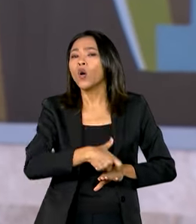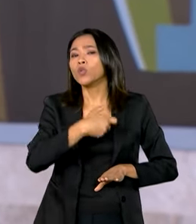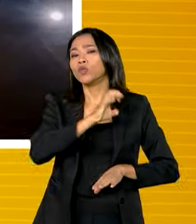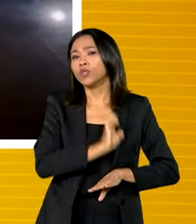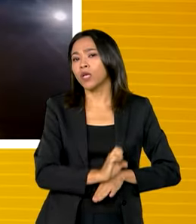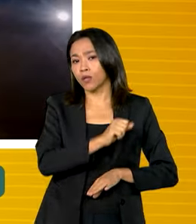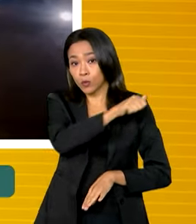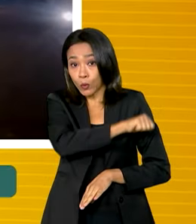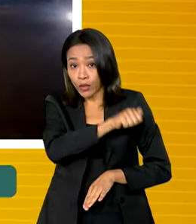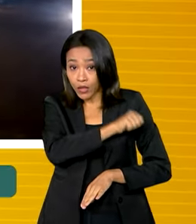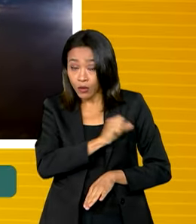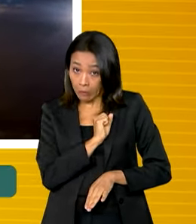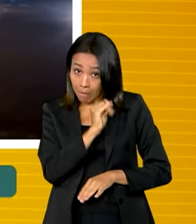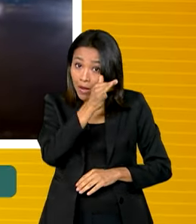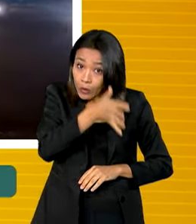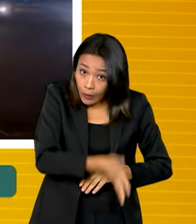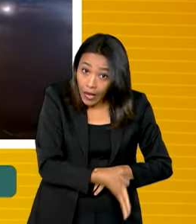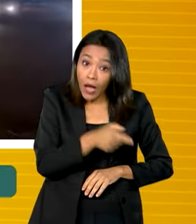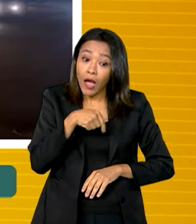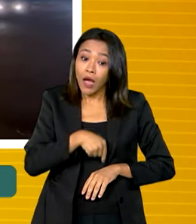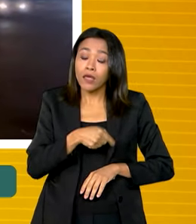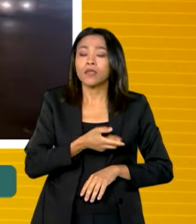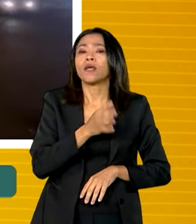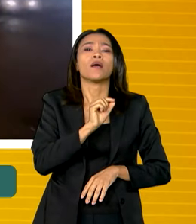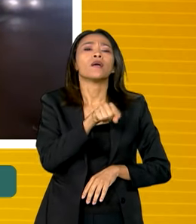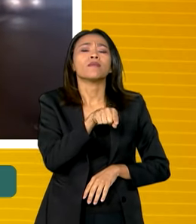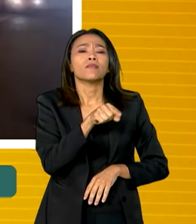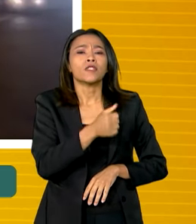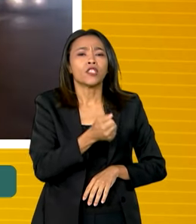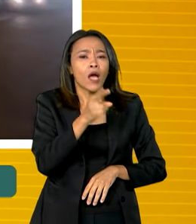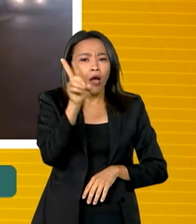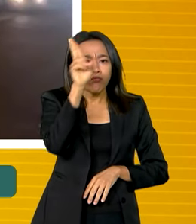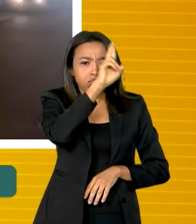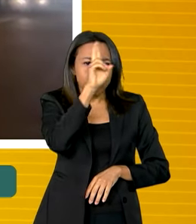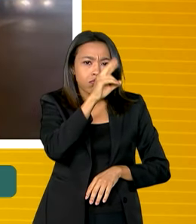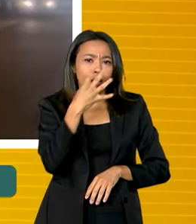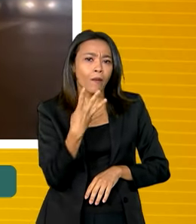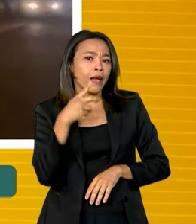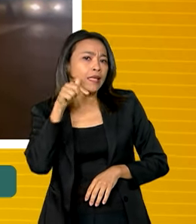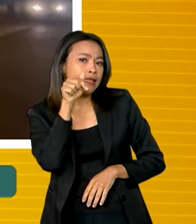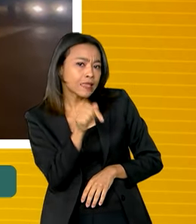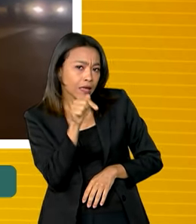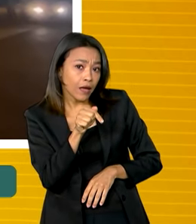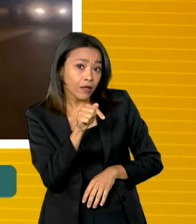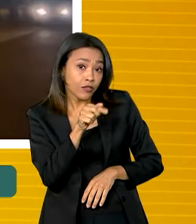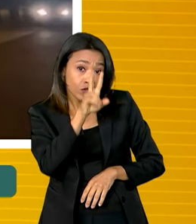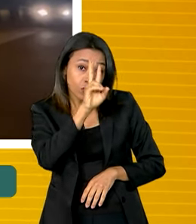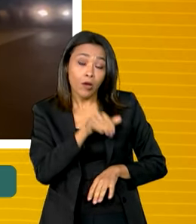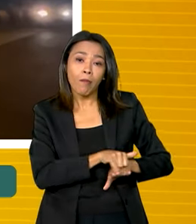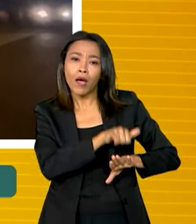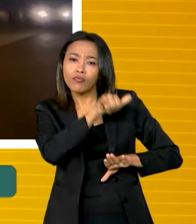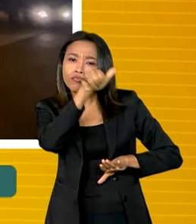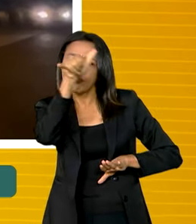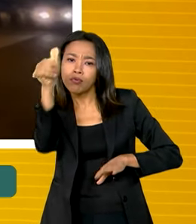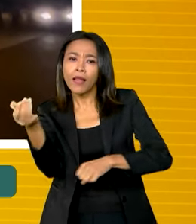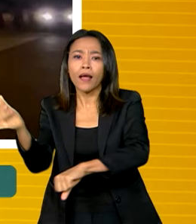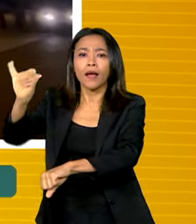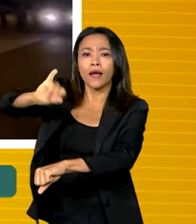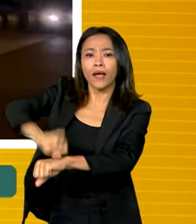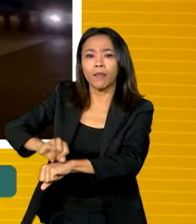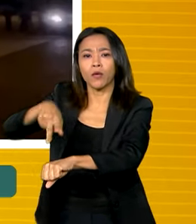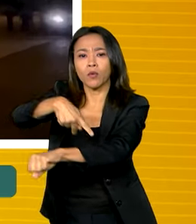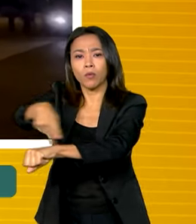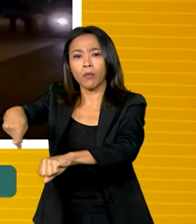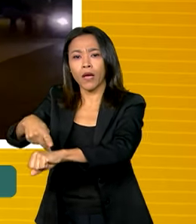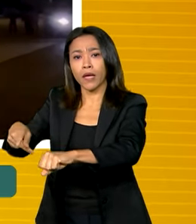Janeiro nessa madrugada à mei e47 com destino ao aeroporto de Beirute no Líbano o voo com